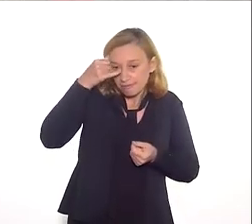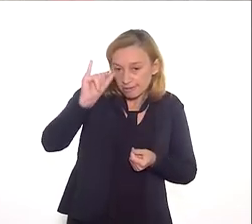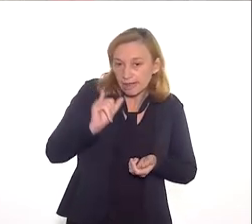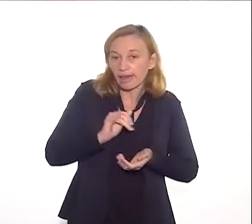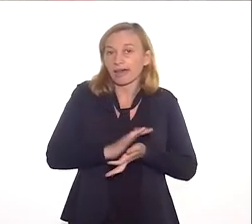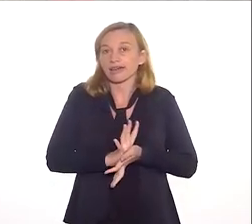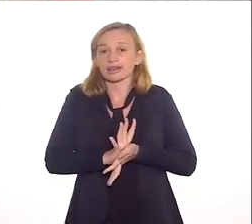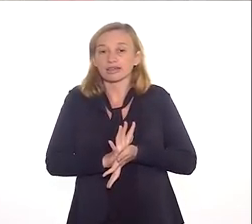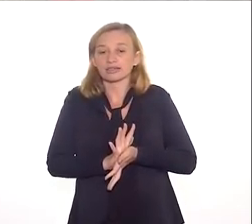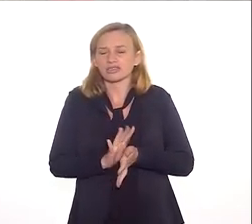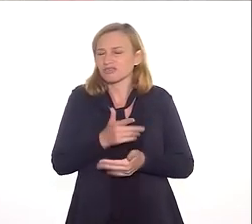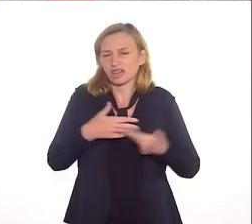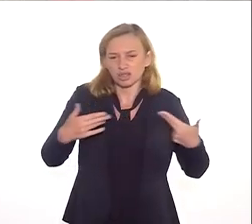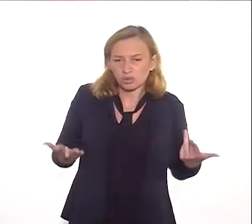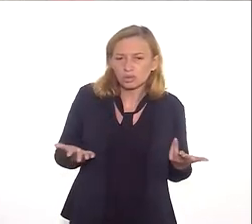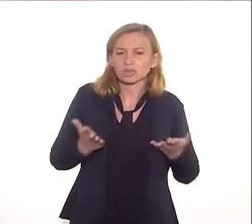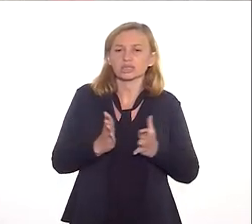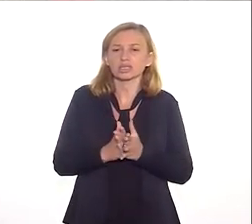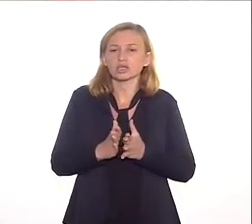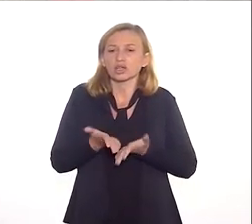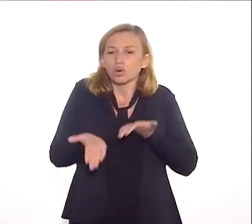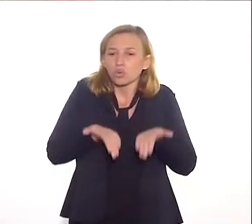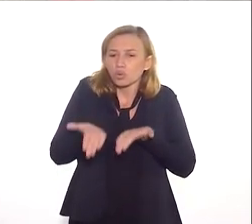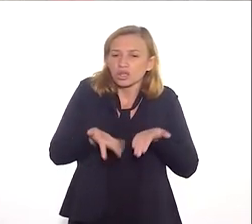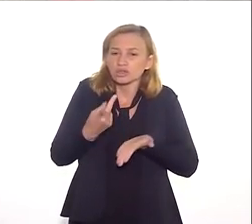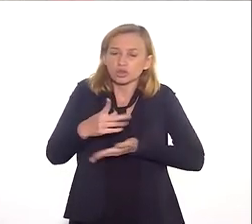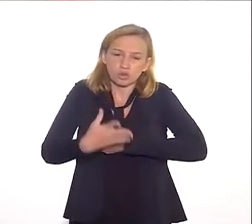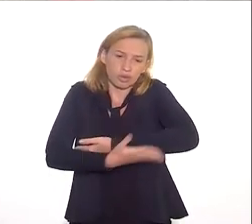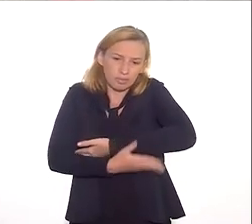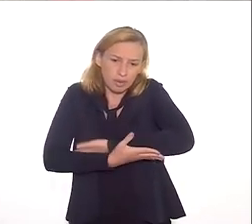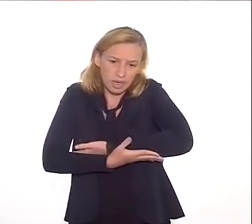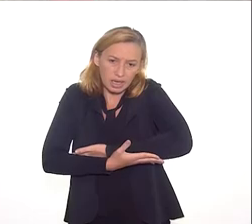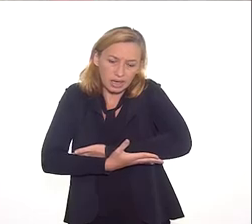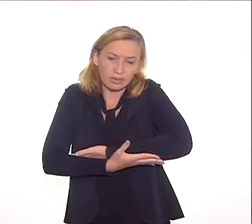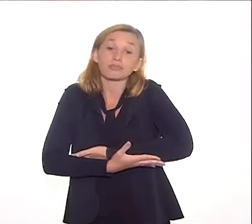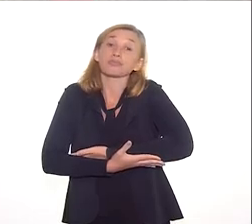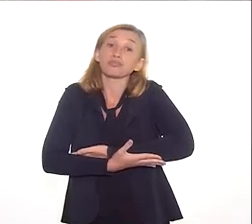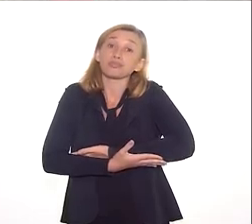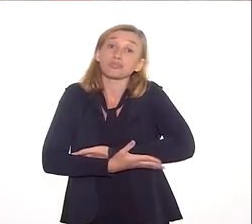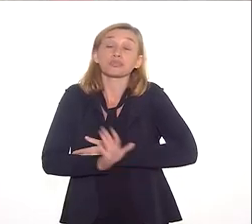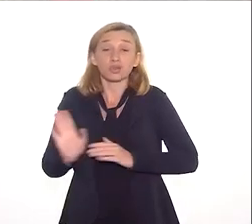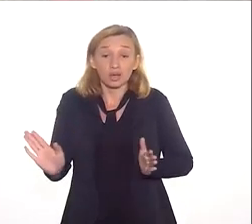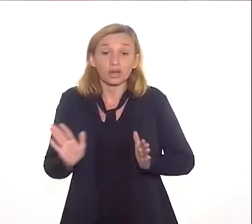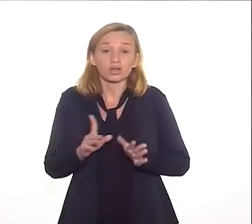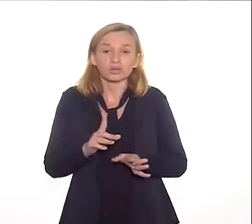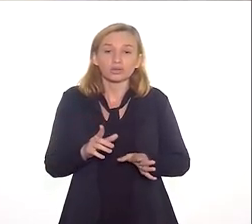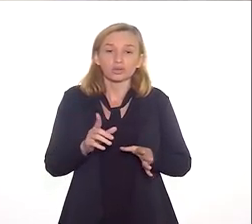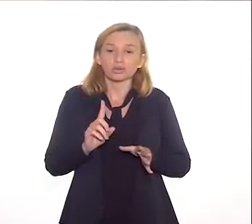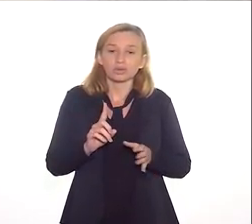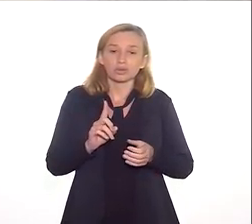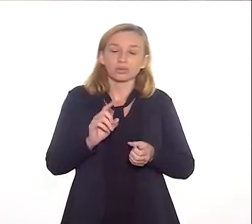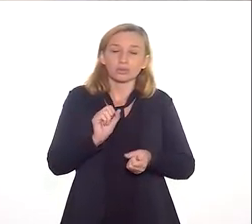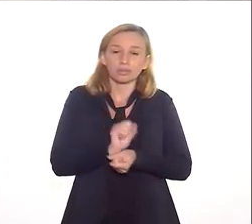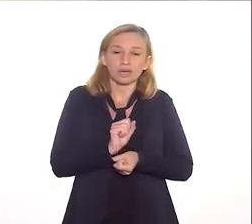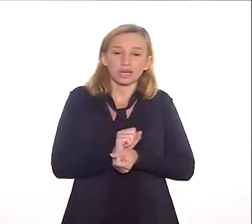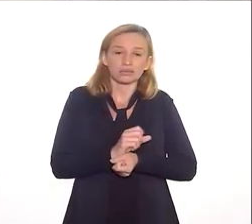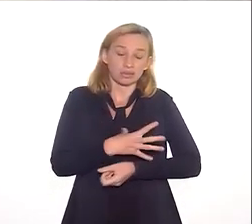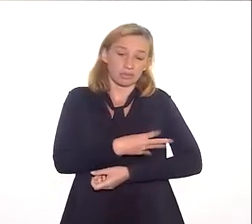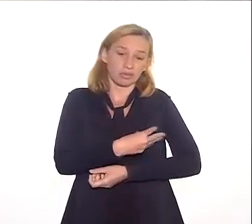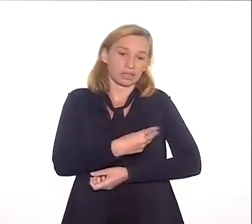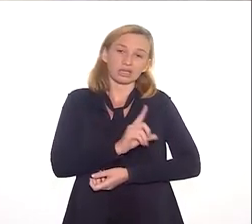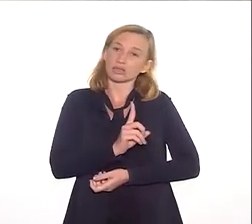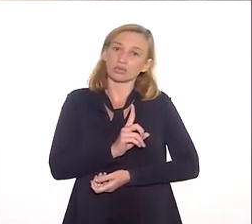procurar evitar se... enfim, que ela ficasse tomando conta do seu bebê, propriamente dito, né? E nós não suspendemos